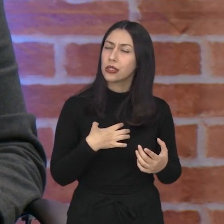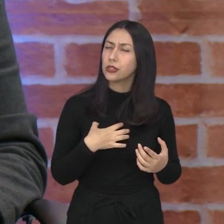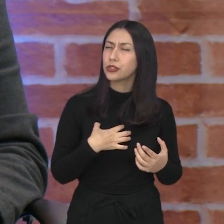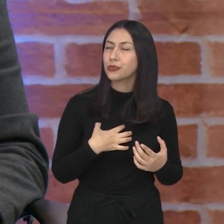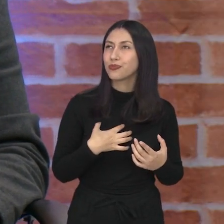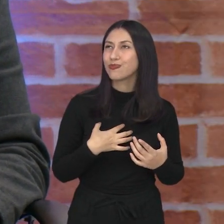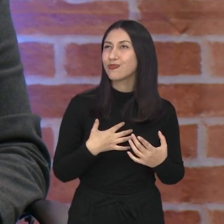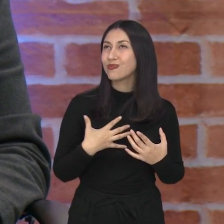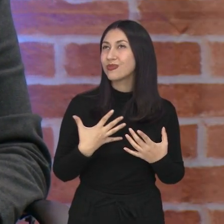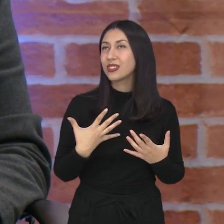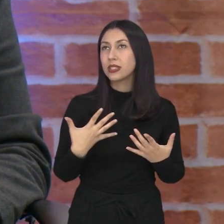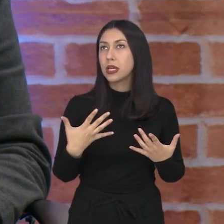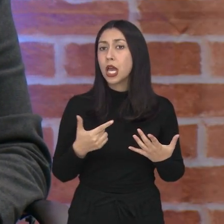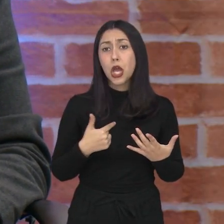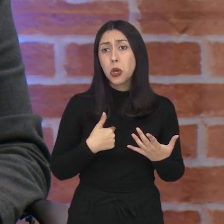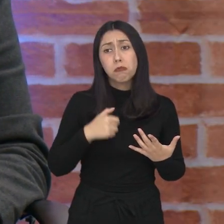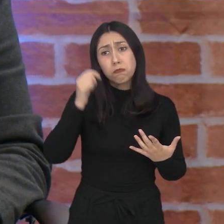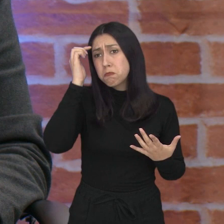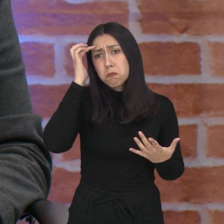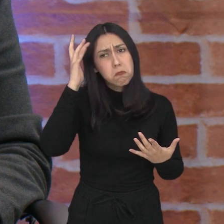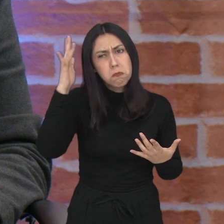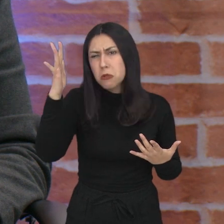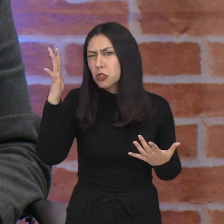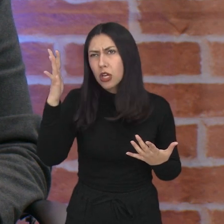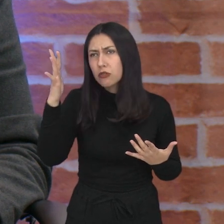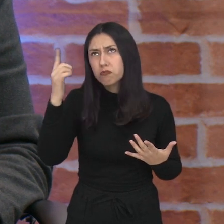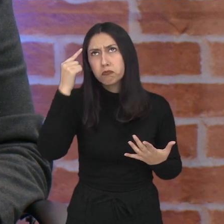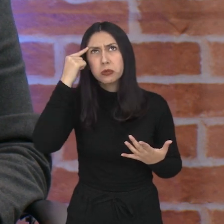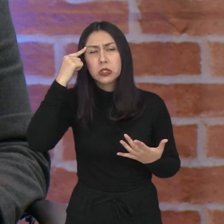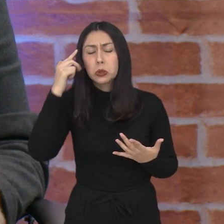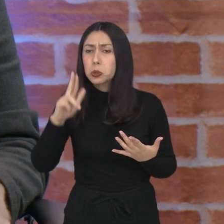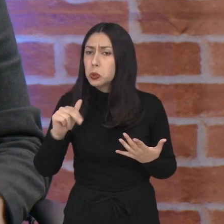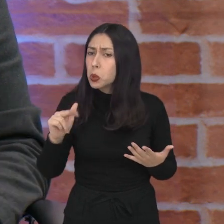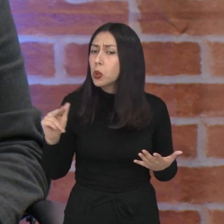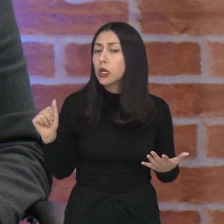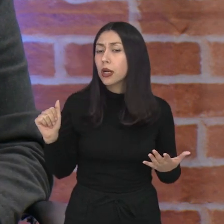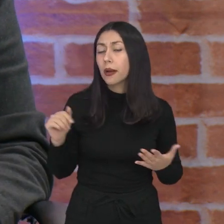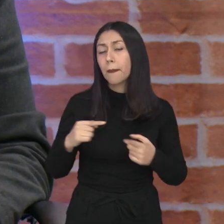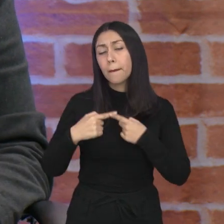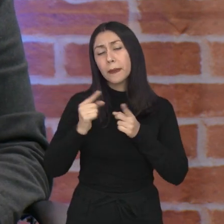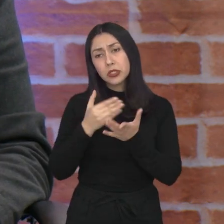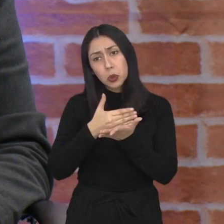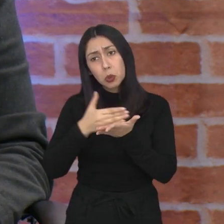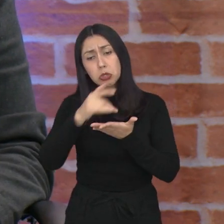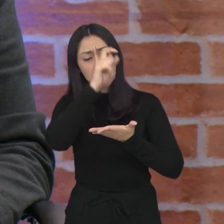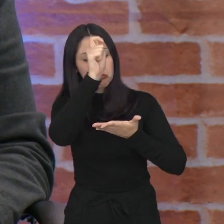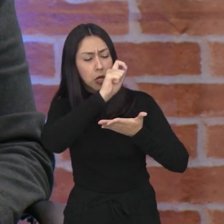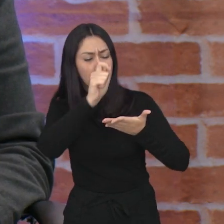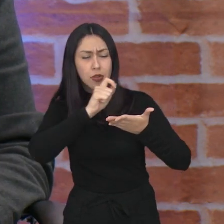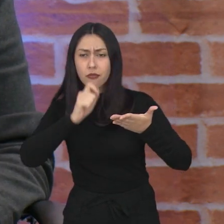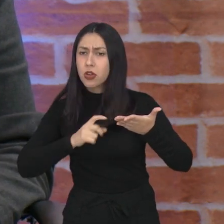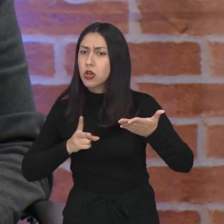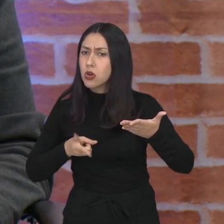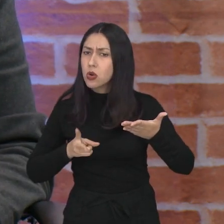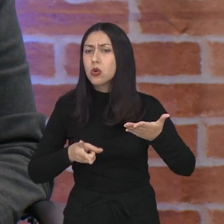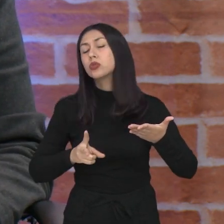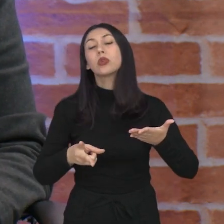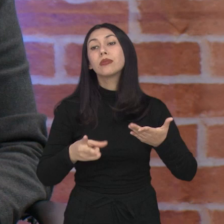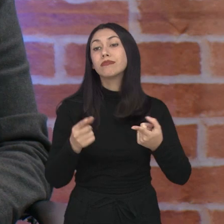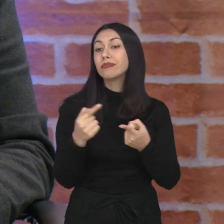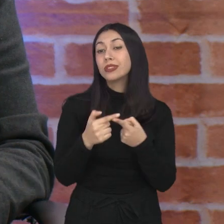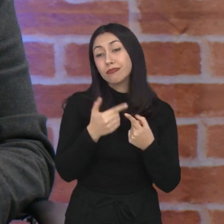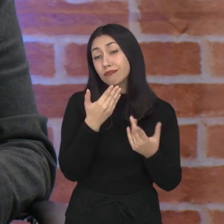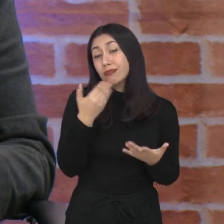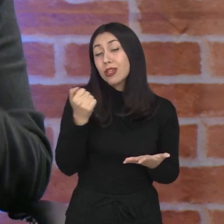Eu nunca tinha pensado em fazer isso na minha vida. E aí eu comecei... Aí eu não parei de escrever, né? Que o que eu faço